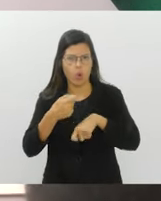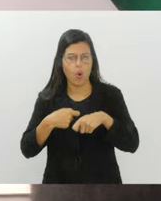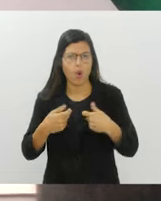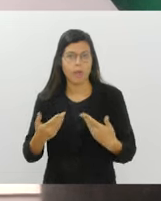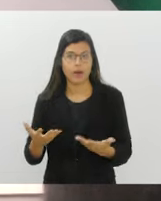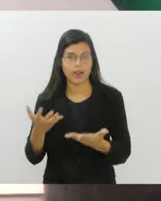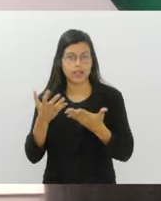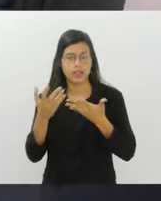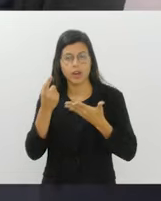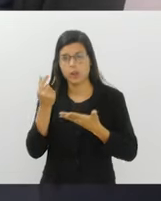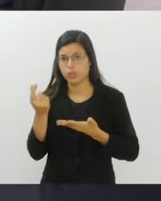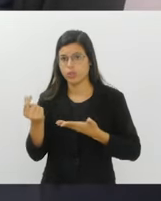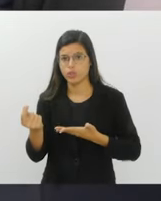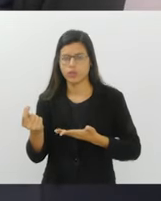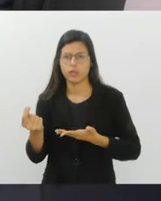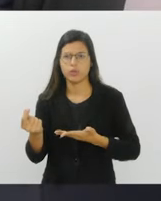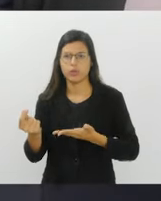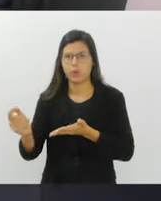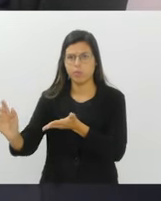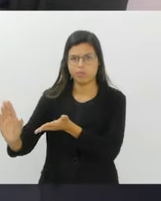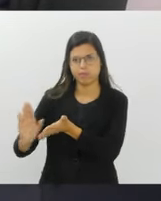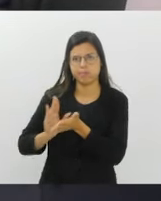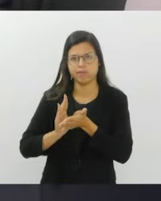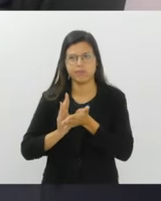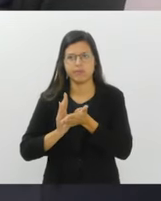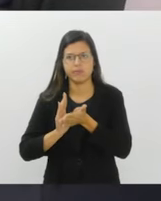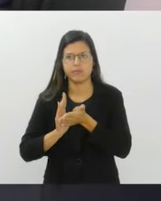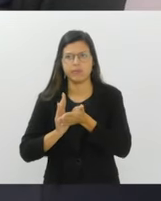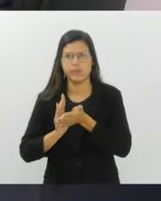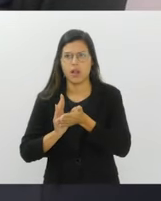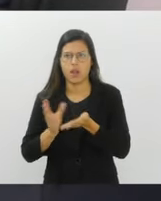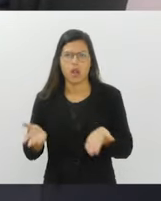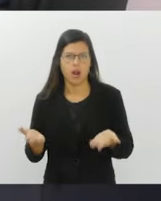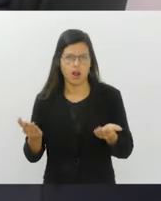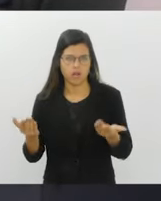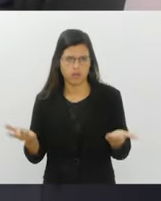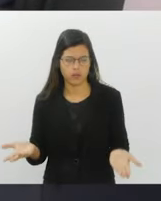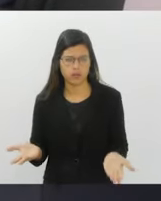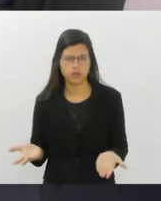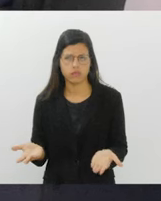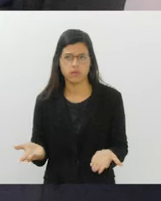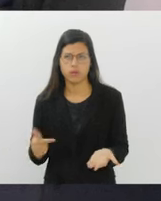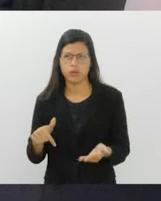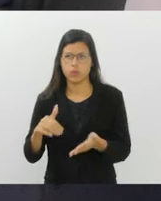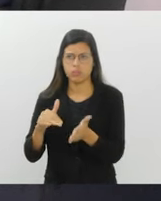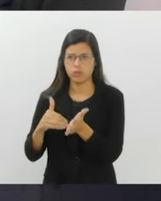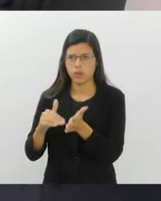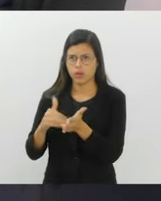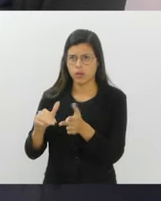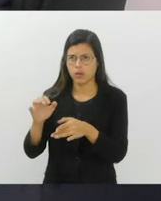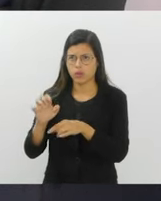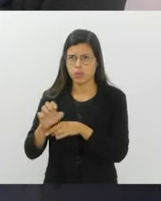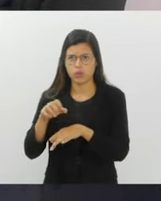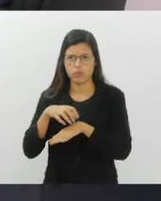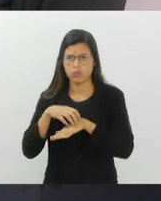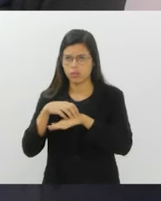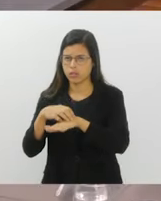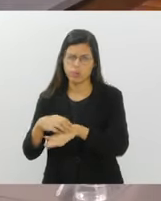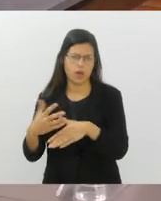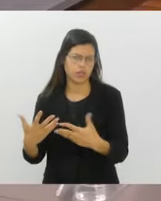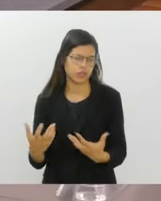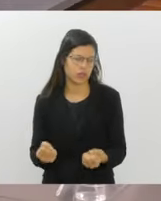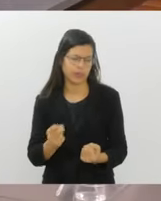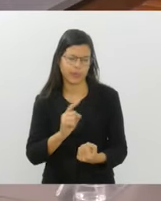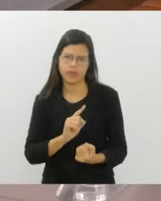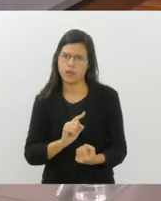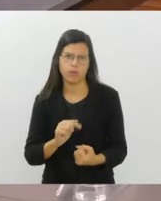Eles queriam o dinheiro, o recurso do Estado, de maneira solta. E isso o secretário estadual de transporte não topou. Falou assim,